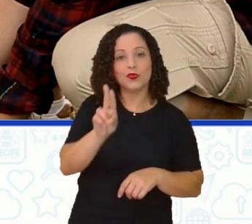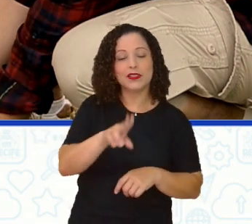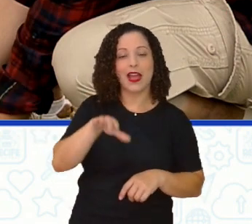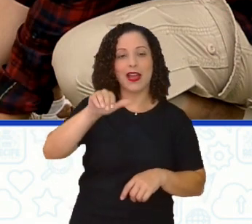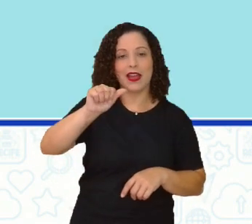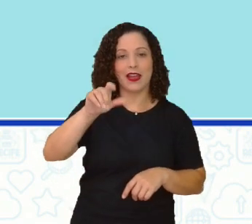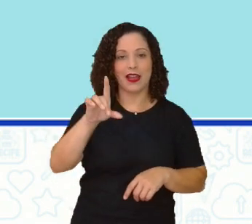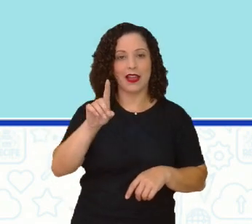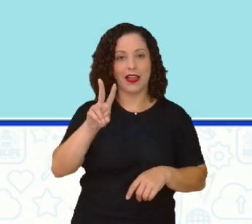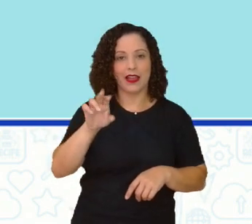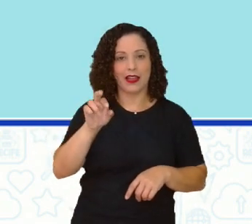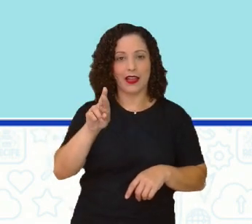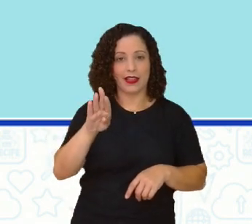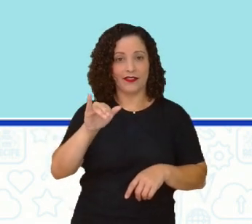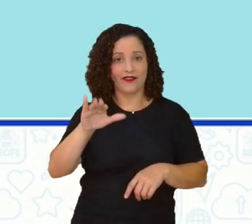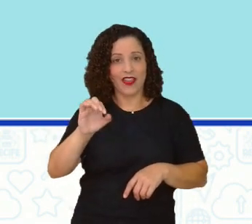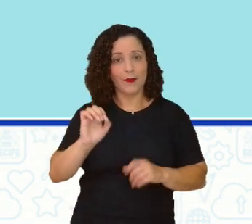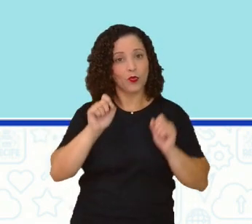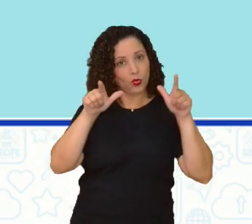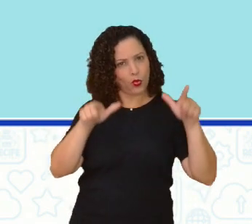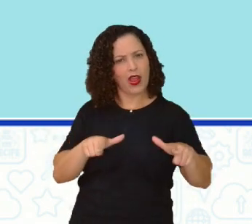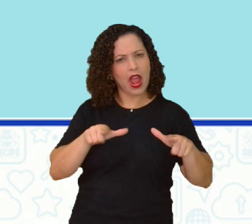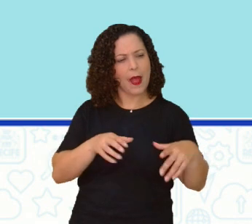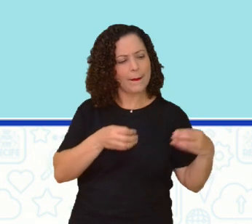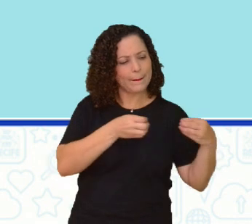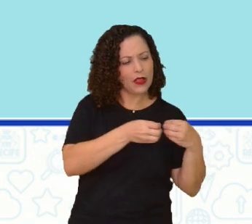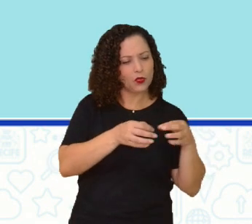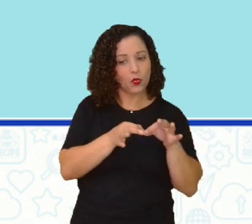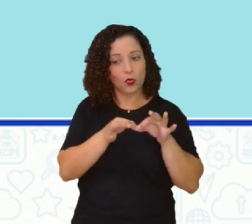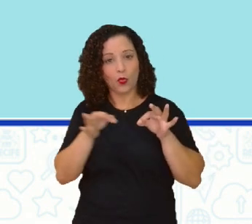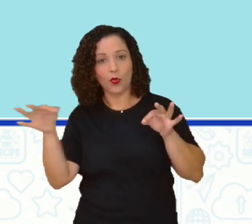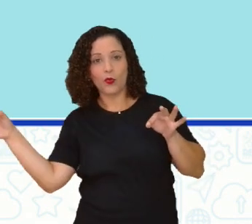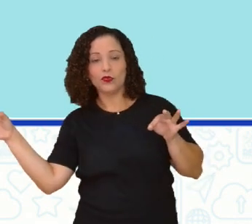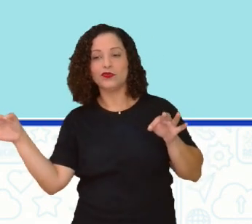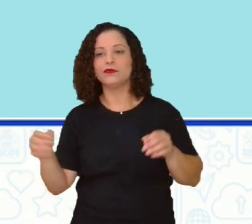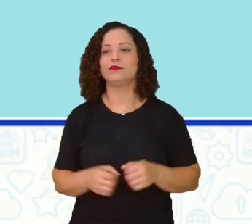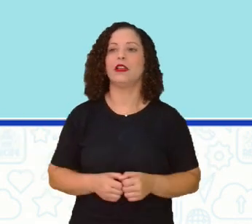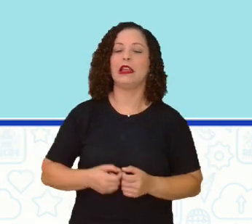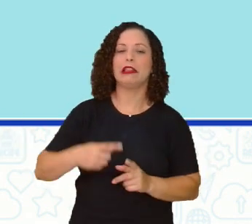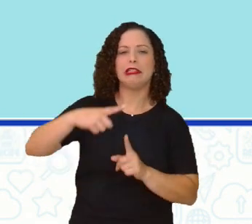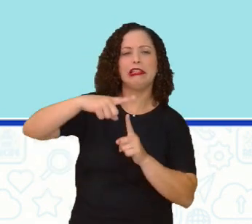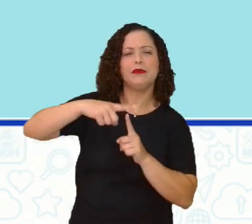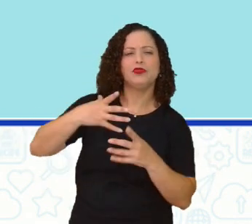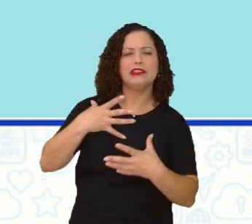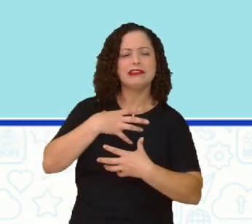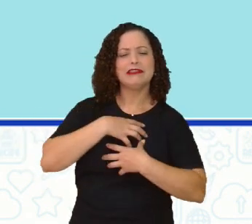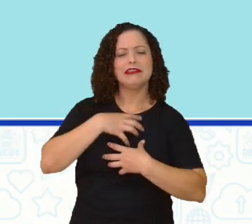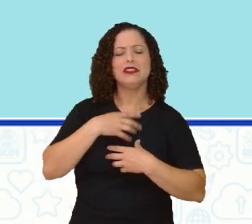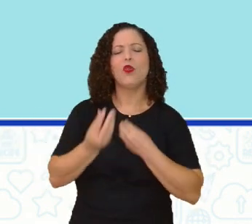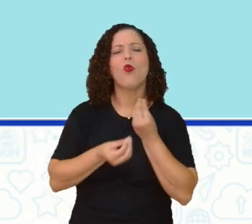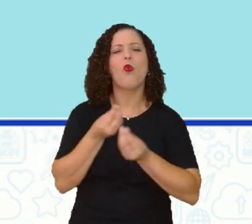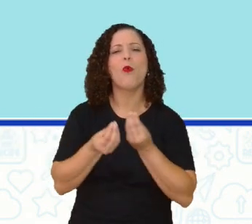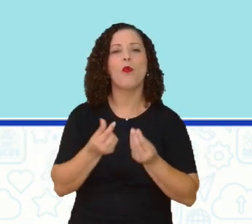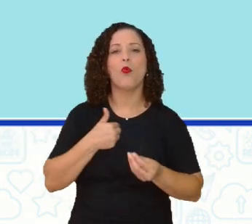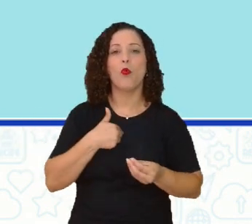lugar. Então, de modo, não é? Estou melhor que ontem. Quando você pergunta, e aí, como você está? E